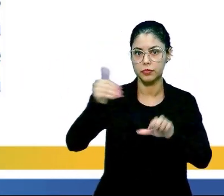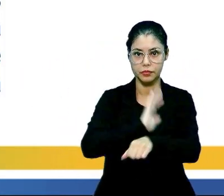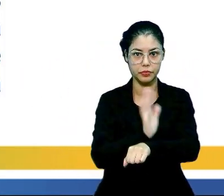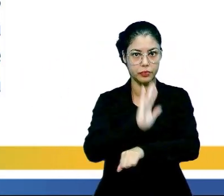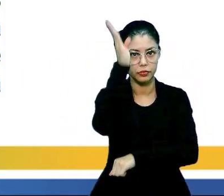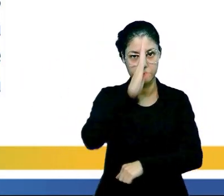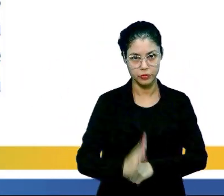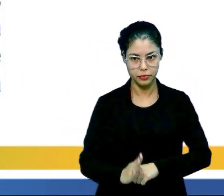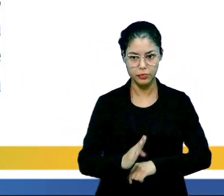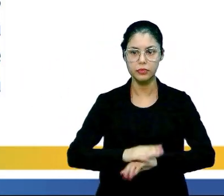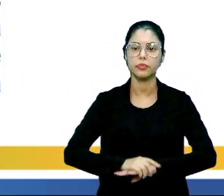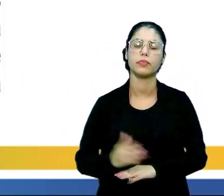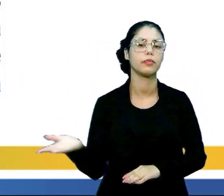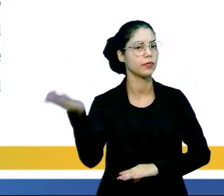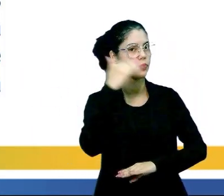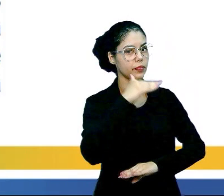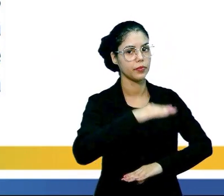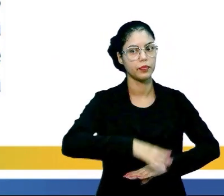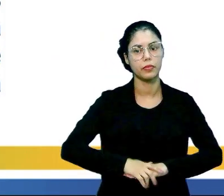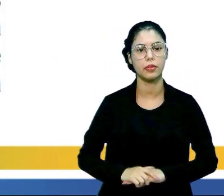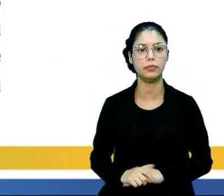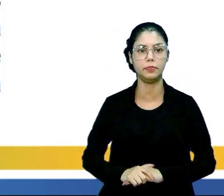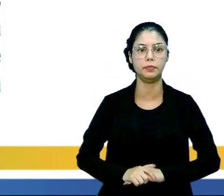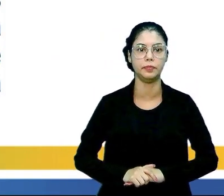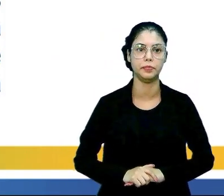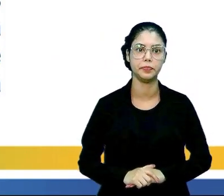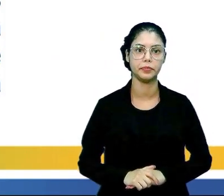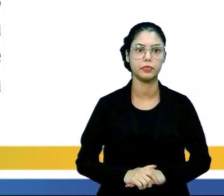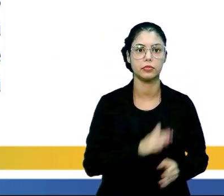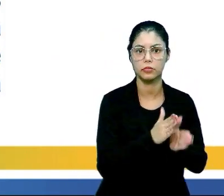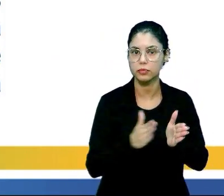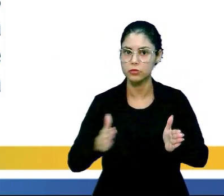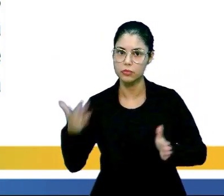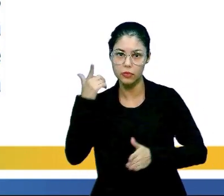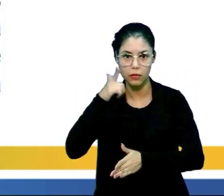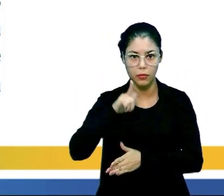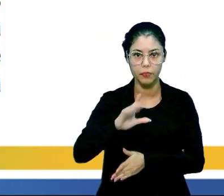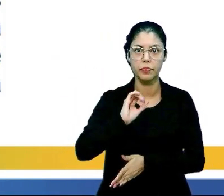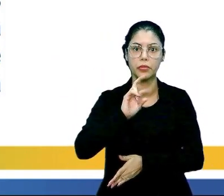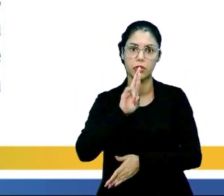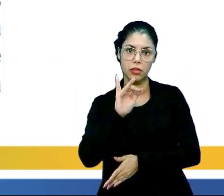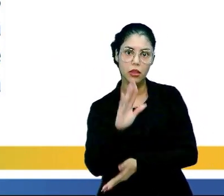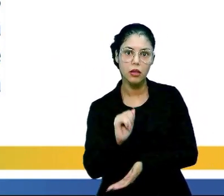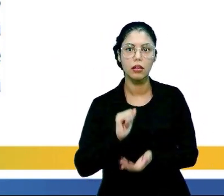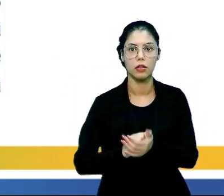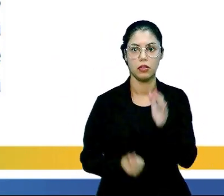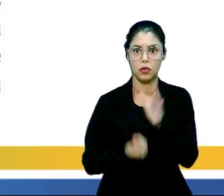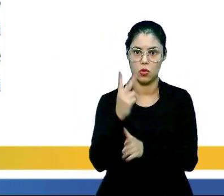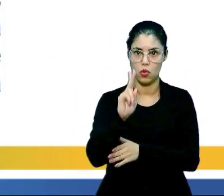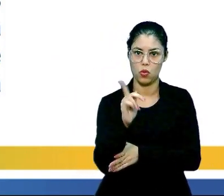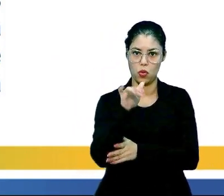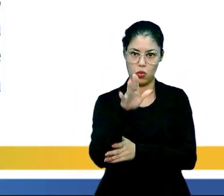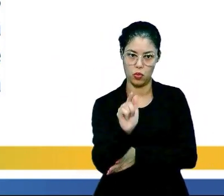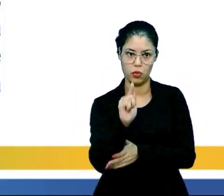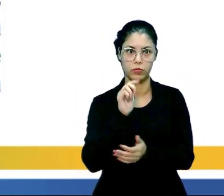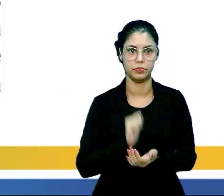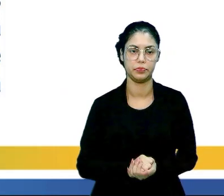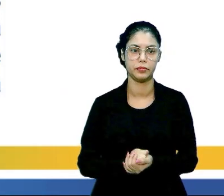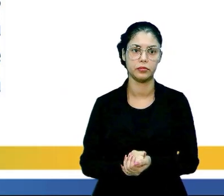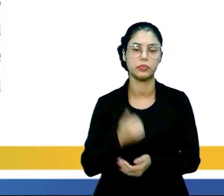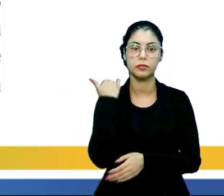ao cinema no Brasil. Então vamos lá. No longa-metragem ganhador do Oscar, A Invenção de Hugo